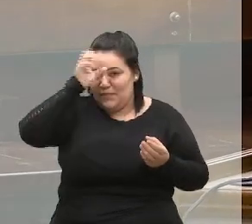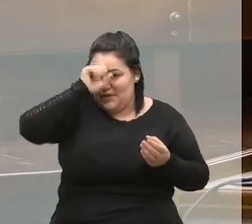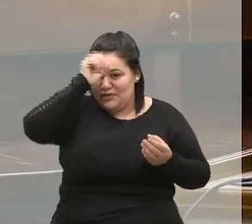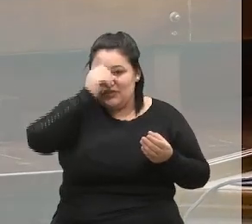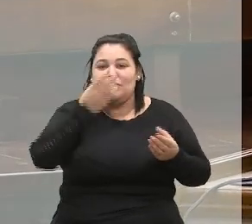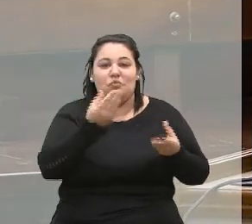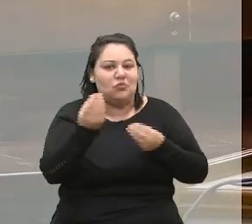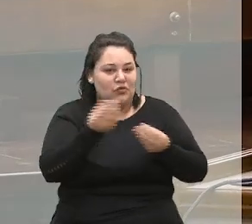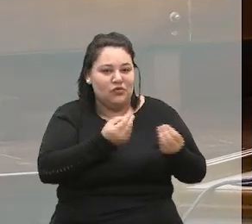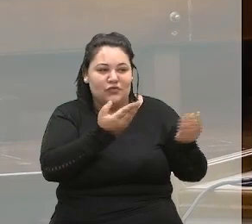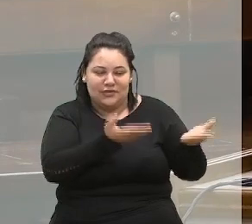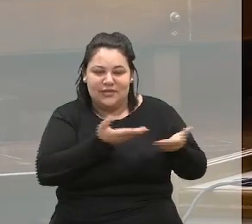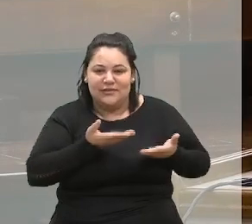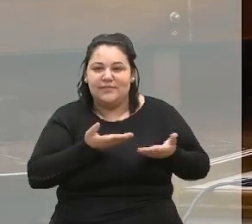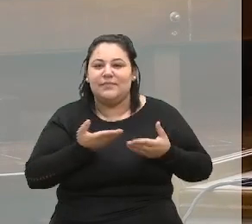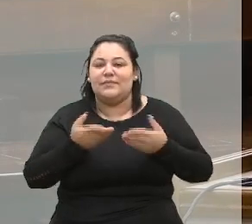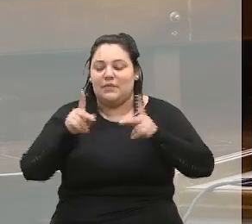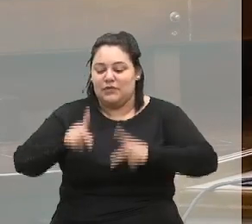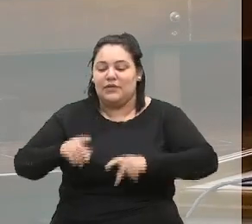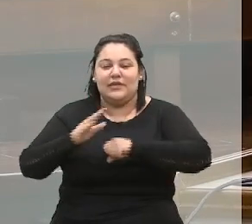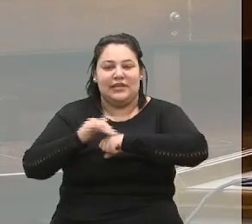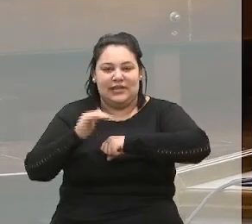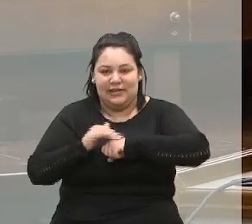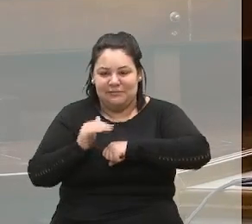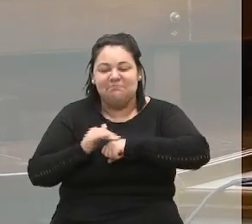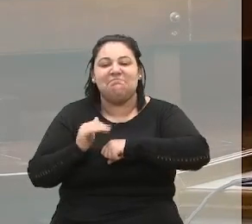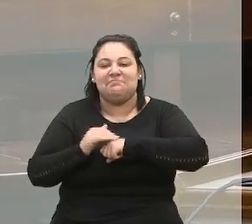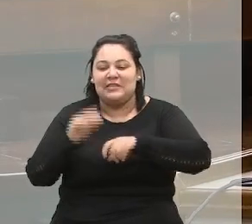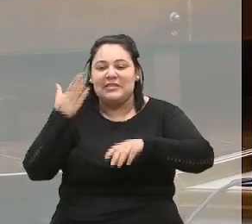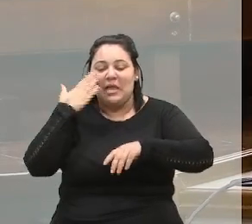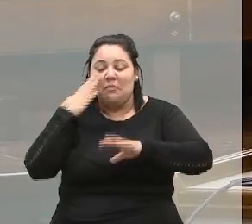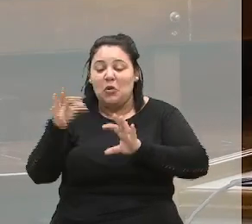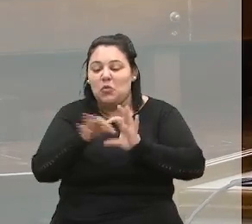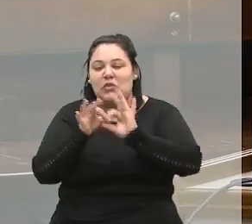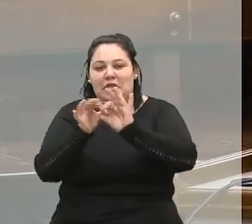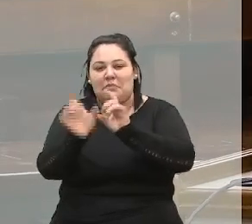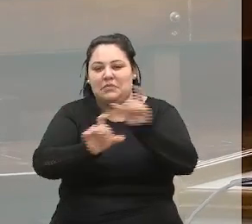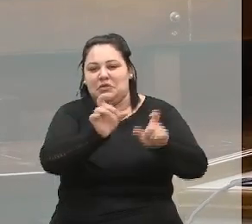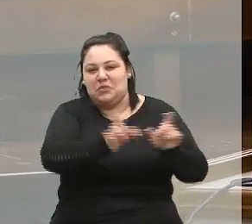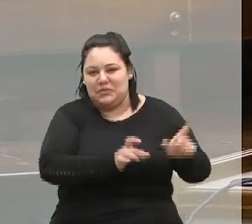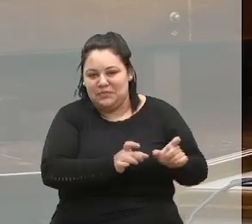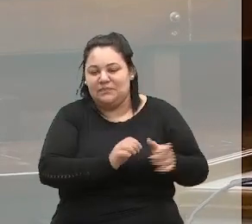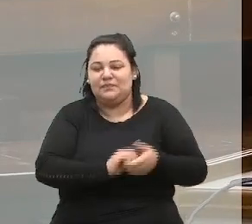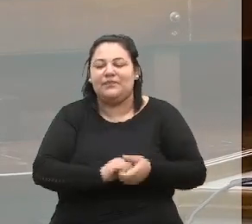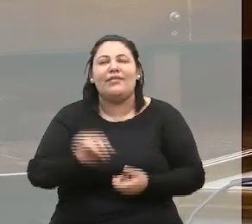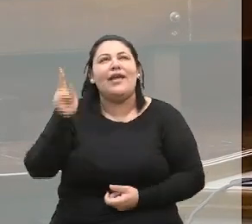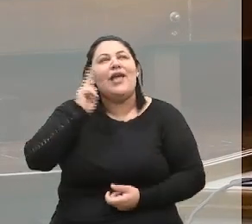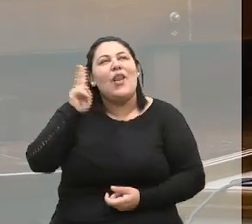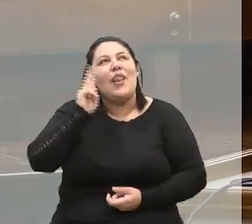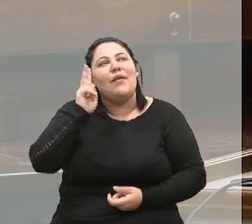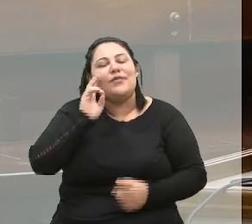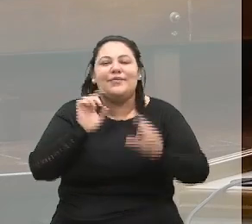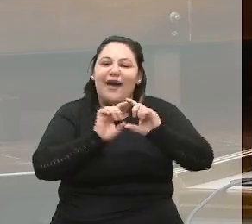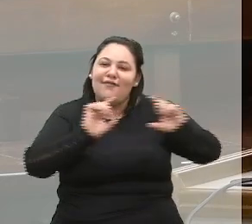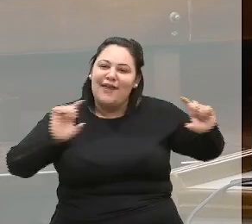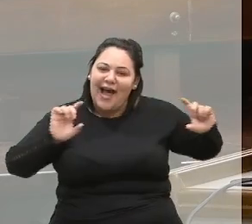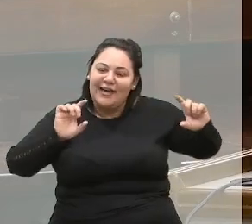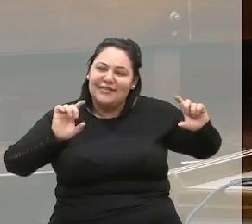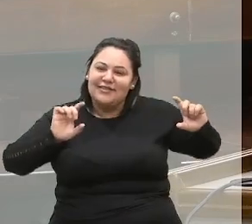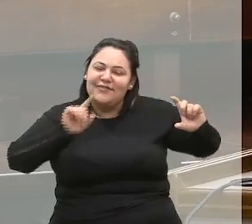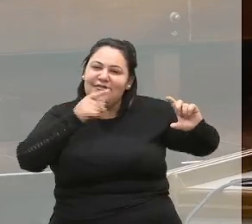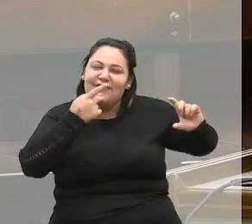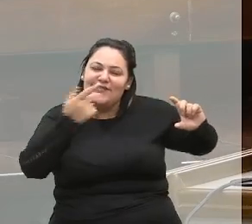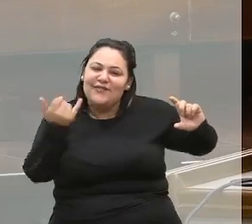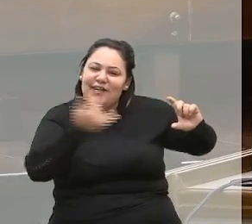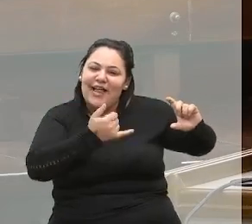você. Tu é uma pessoa carinhosa, uma pessoa que sabe unir as pessoas. Eu lembro uma frase que foi dita para o Zé